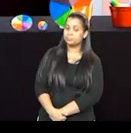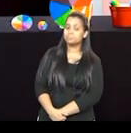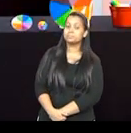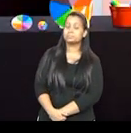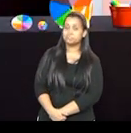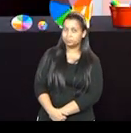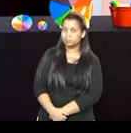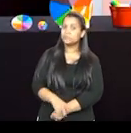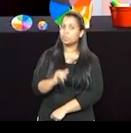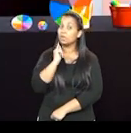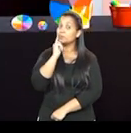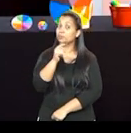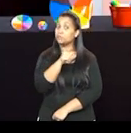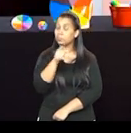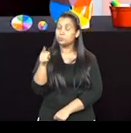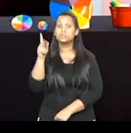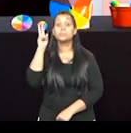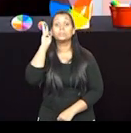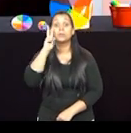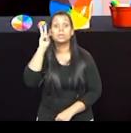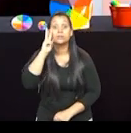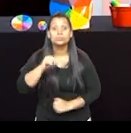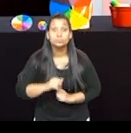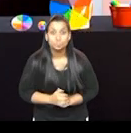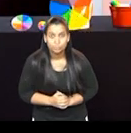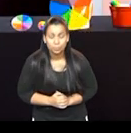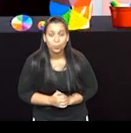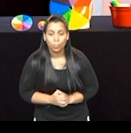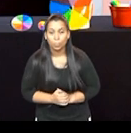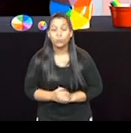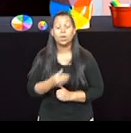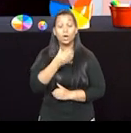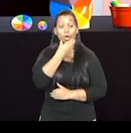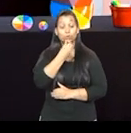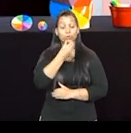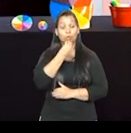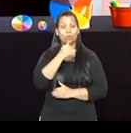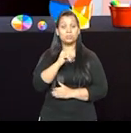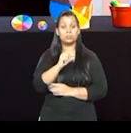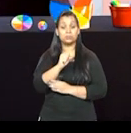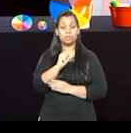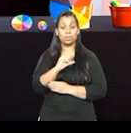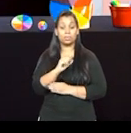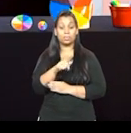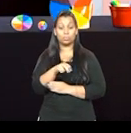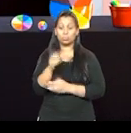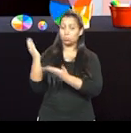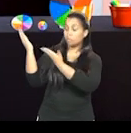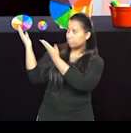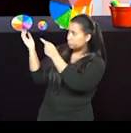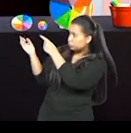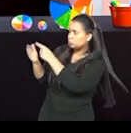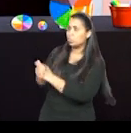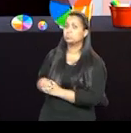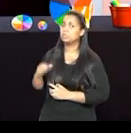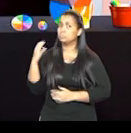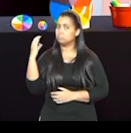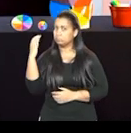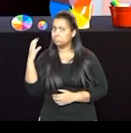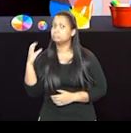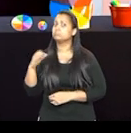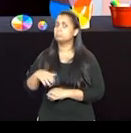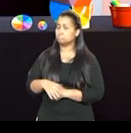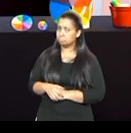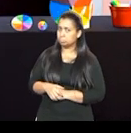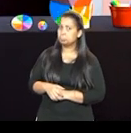Crianças, agora eu vou contar para vocês uma história de Isaac Newton. Isaac Newton era um cientista, físico, matemático